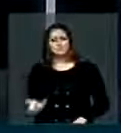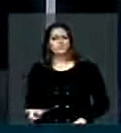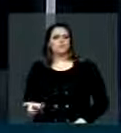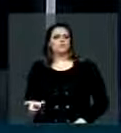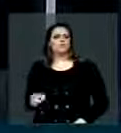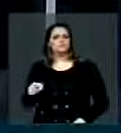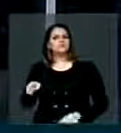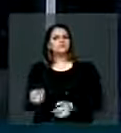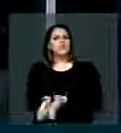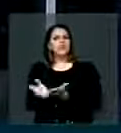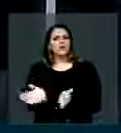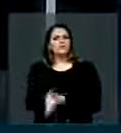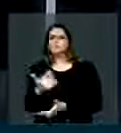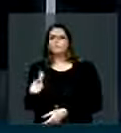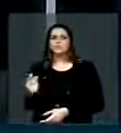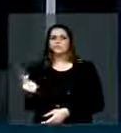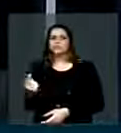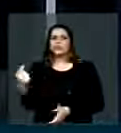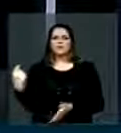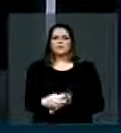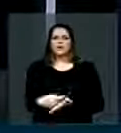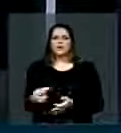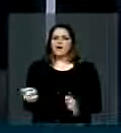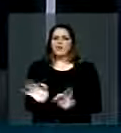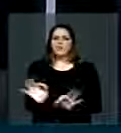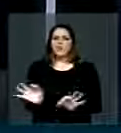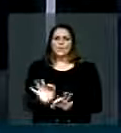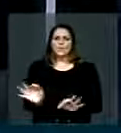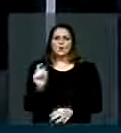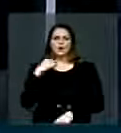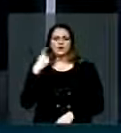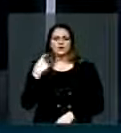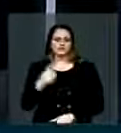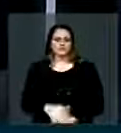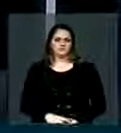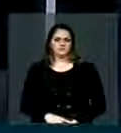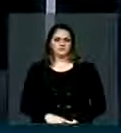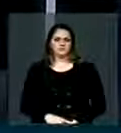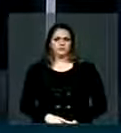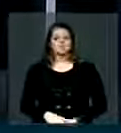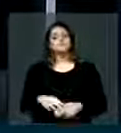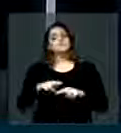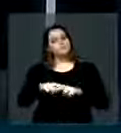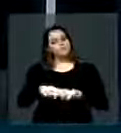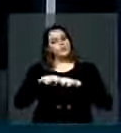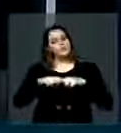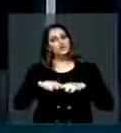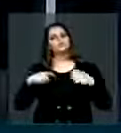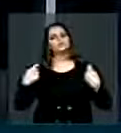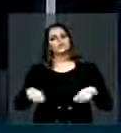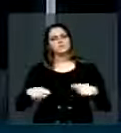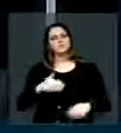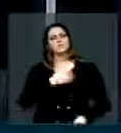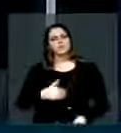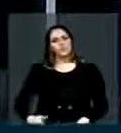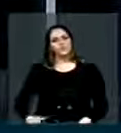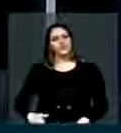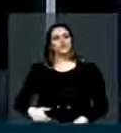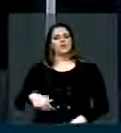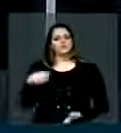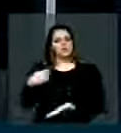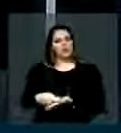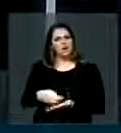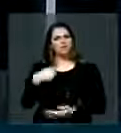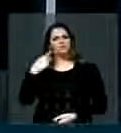aquele mais carente, mais humilde, que não tem o poder aquisitivo para contratar um advogado. E por conta disso, na próxima